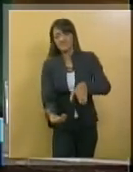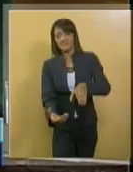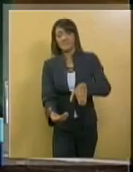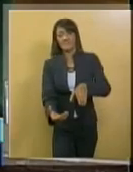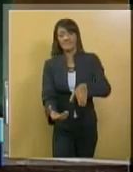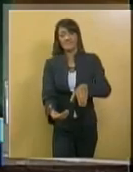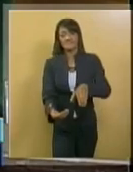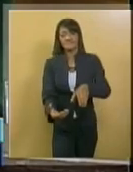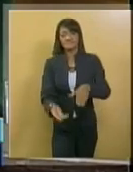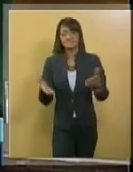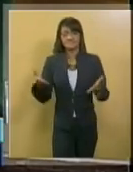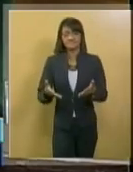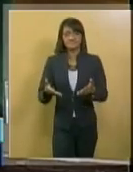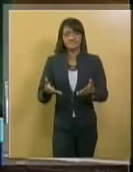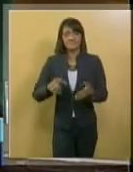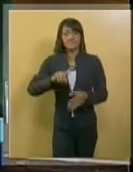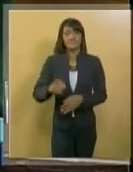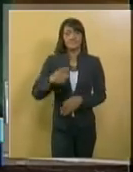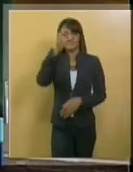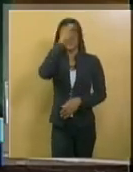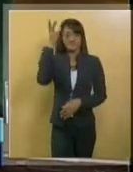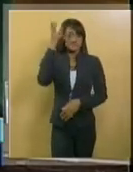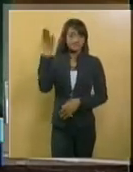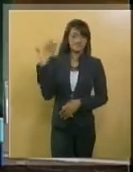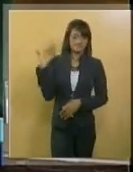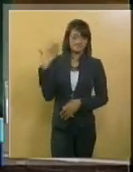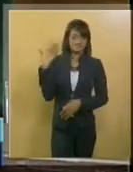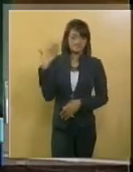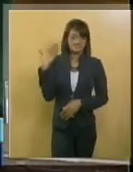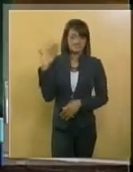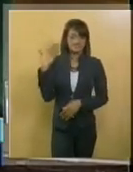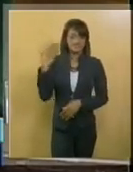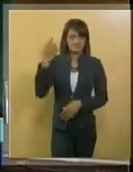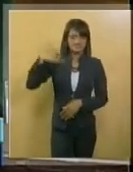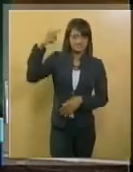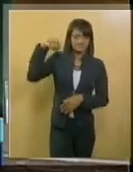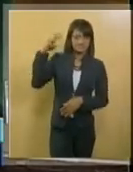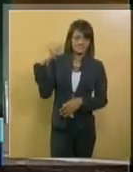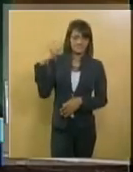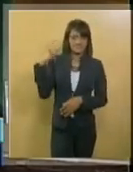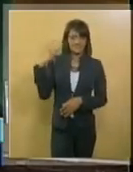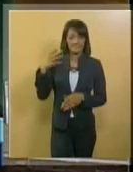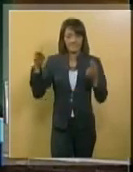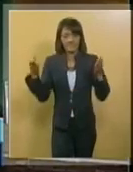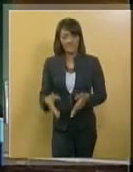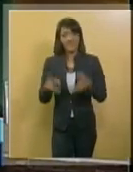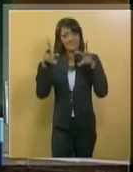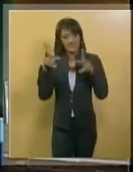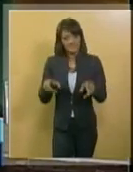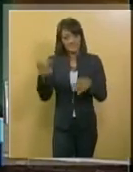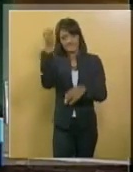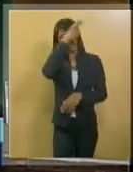A administração anterior, não a passada, a anterior, que agora é o mesmo gestor municipal,